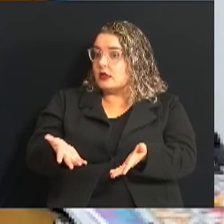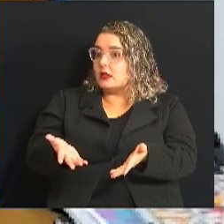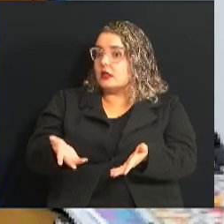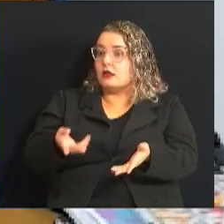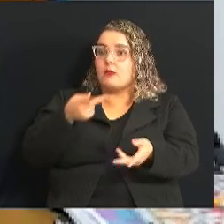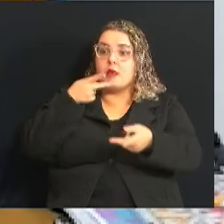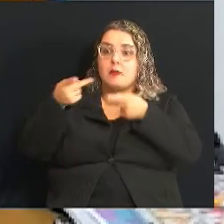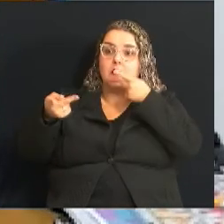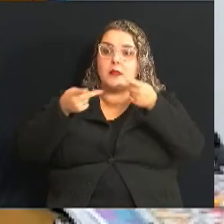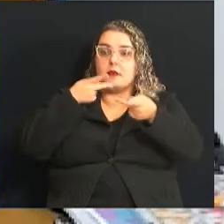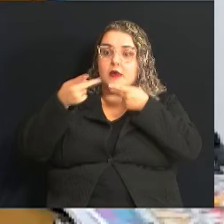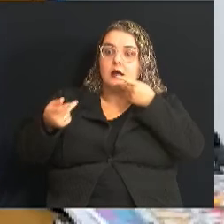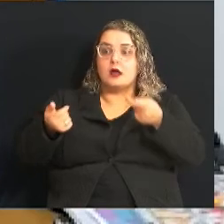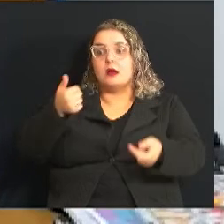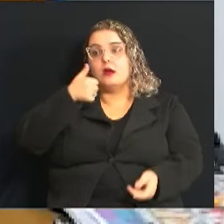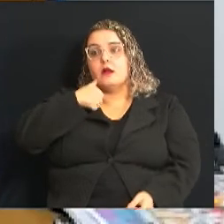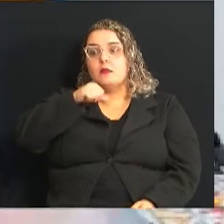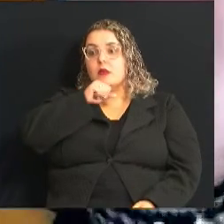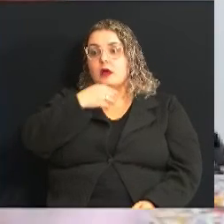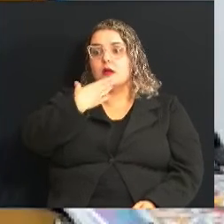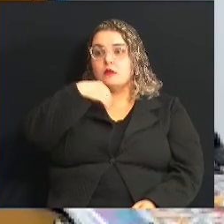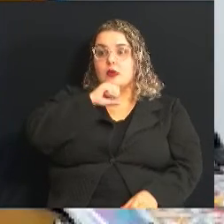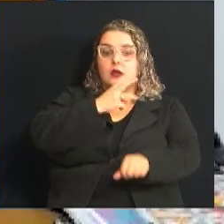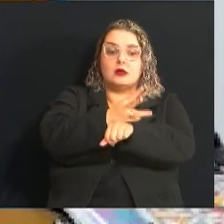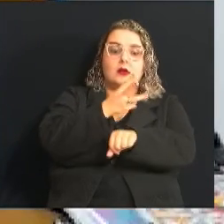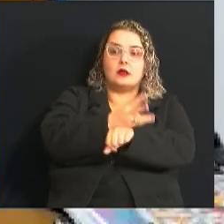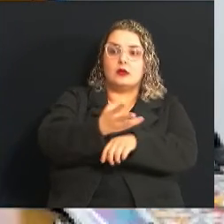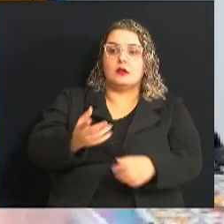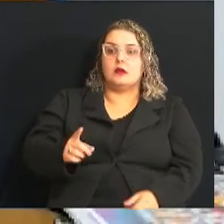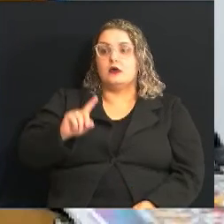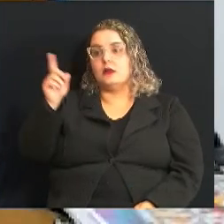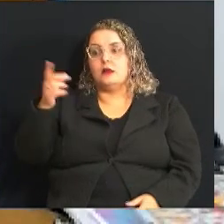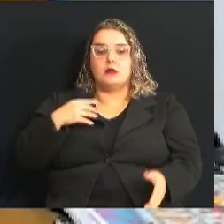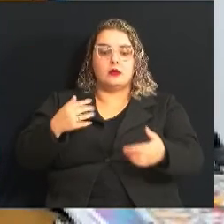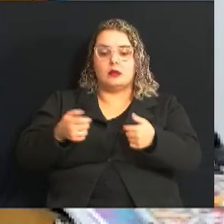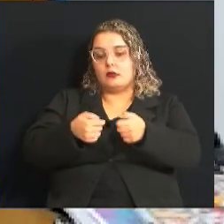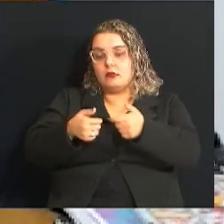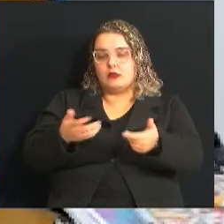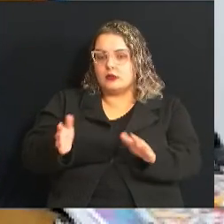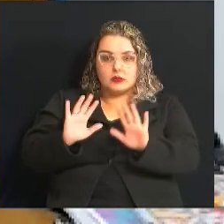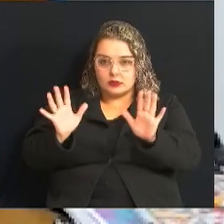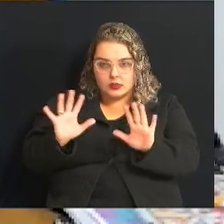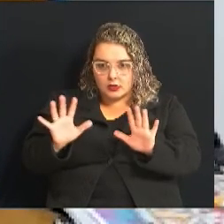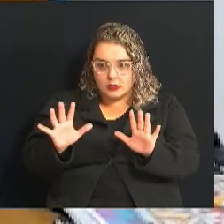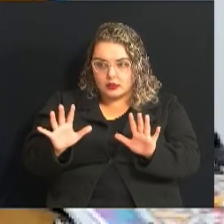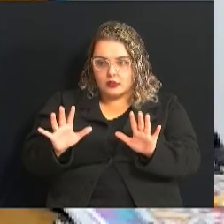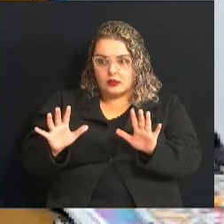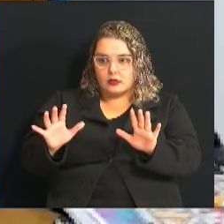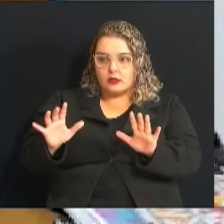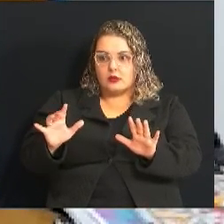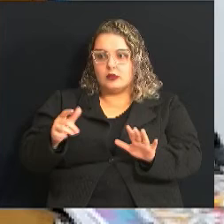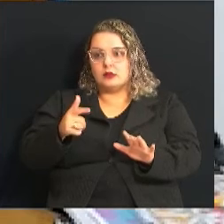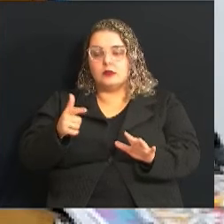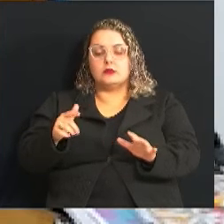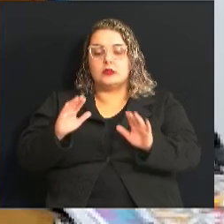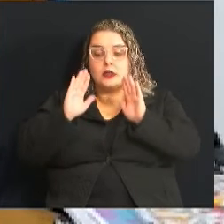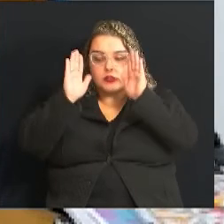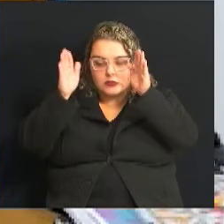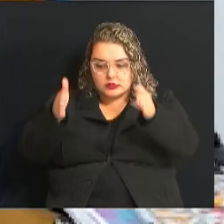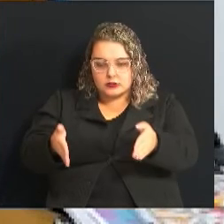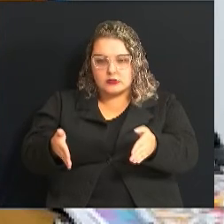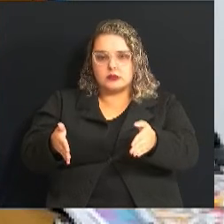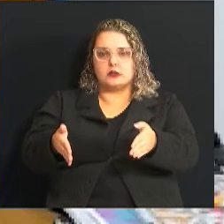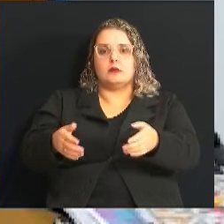falar, daí está lá a mãe ou o pai lá no WhatsApp, lá mexendo. Então, não ter essa atenção dividida, e